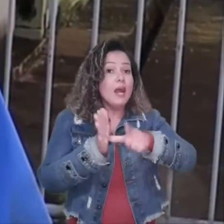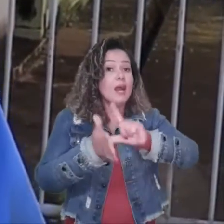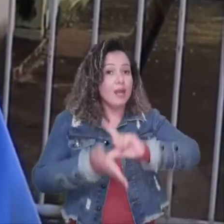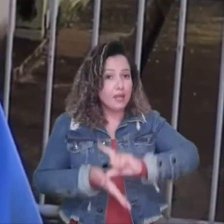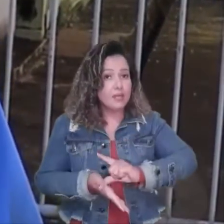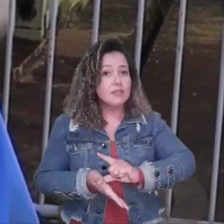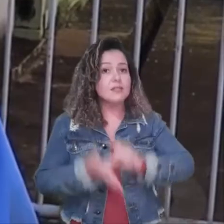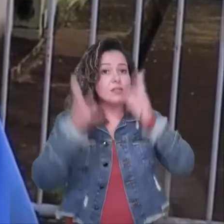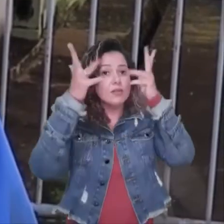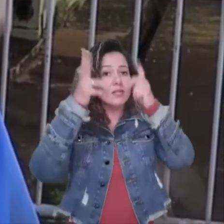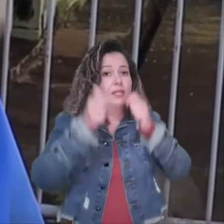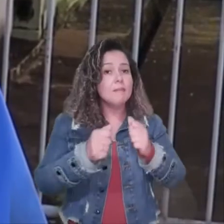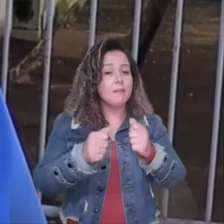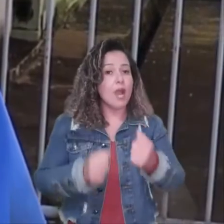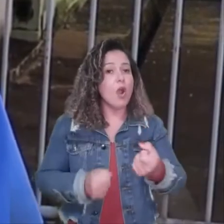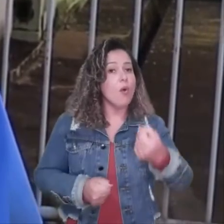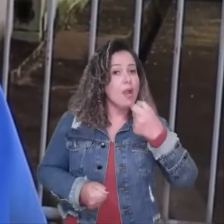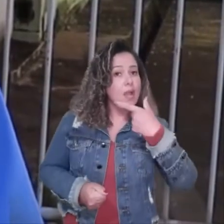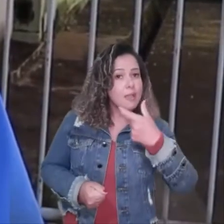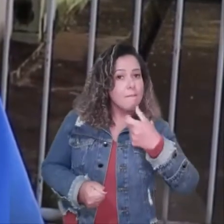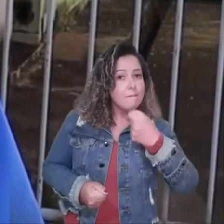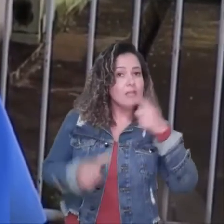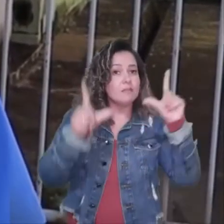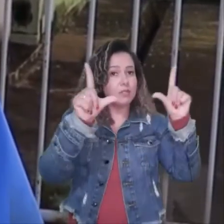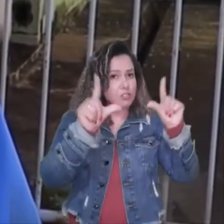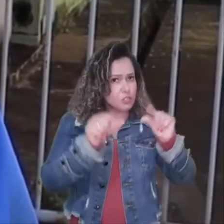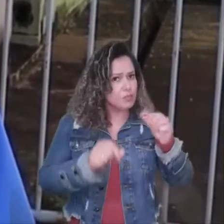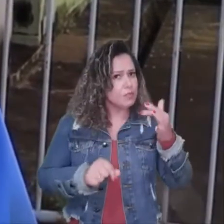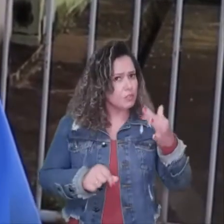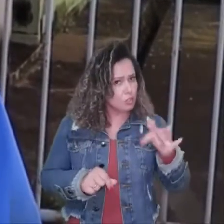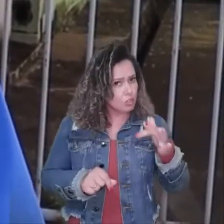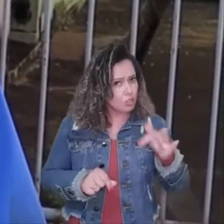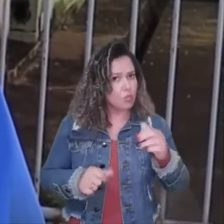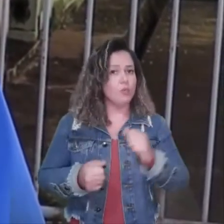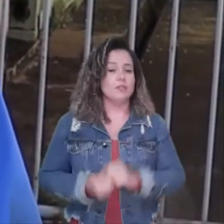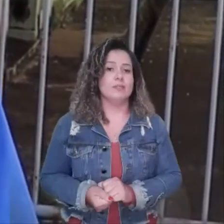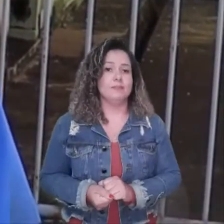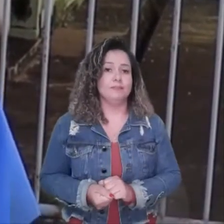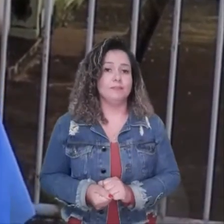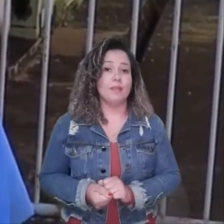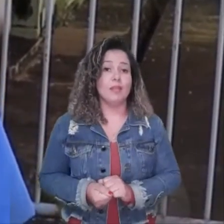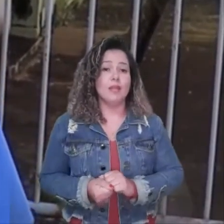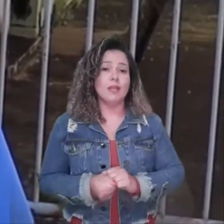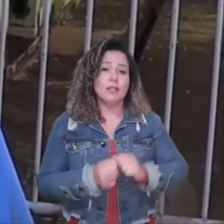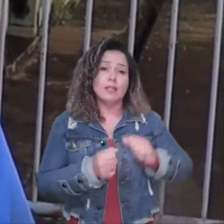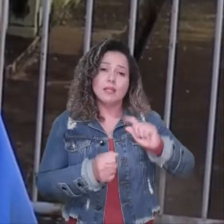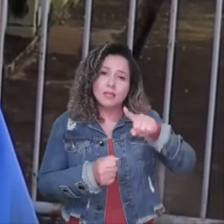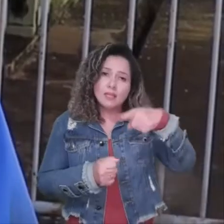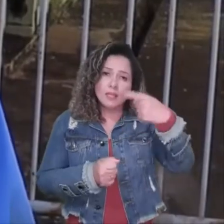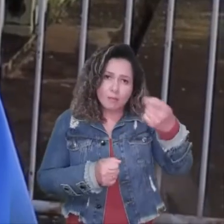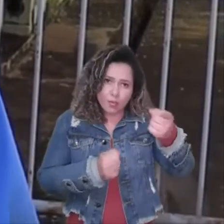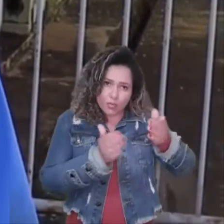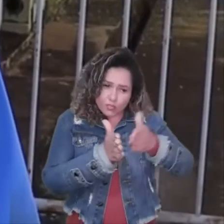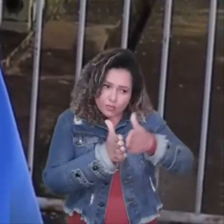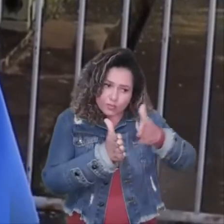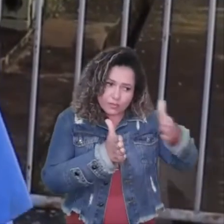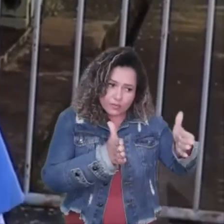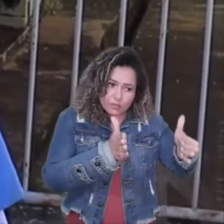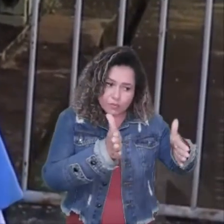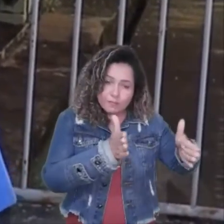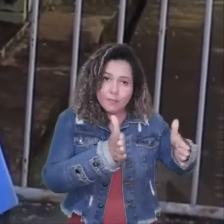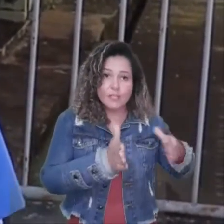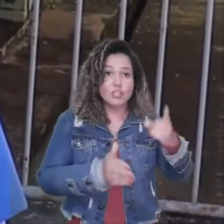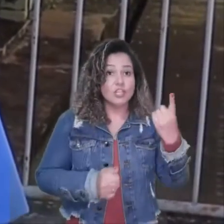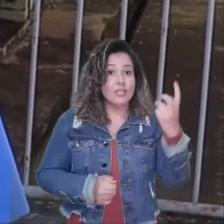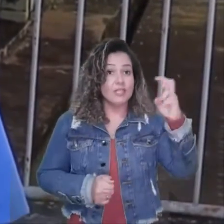passa medicamento para dor. Então, é um procedimento muito tranquilo. O animal precisa ficar em repouso depois e com os